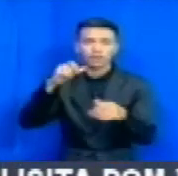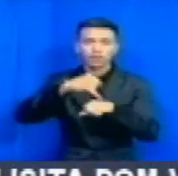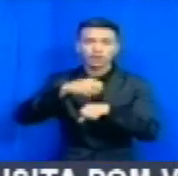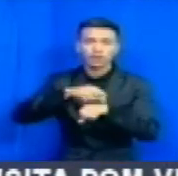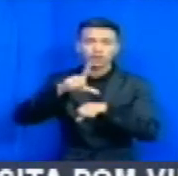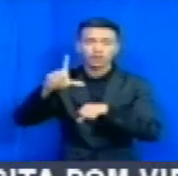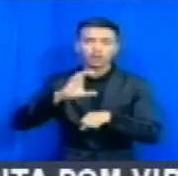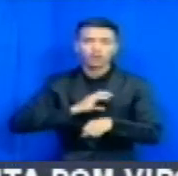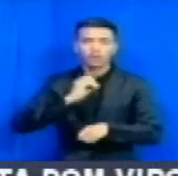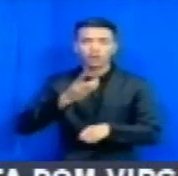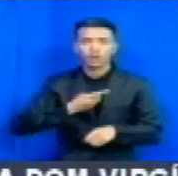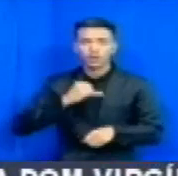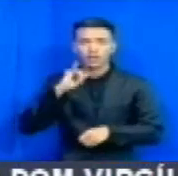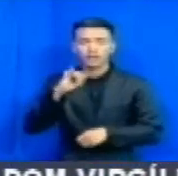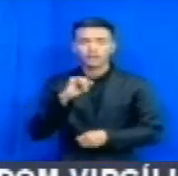Internațional Comoro Dili.